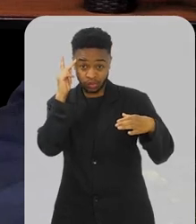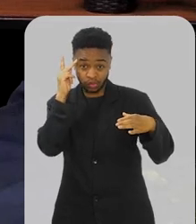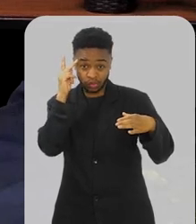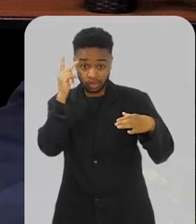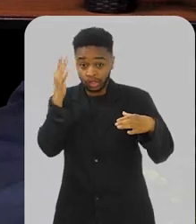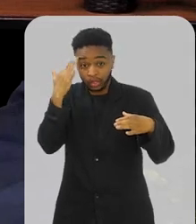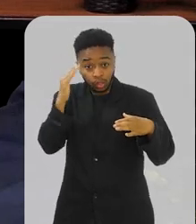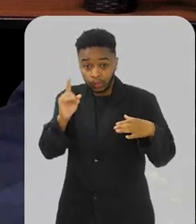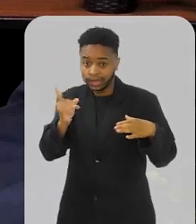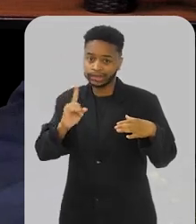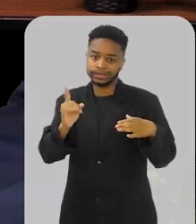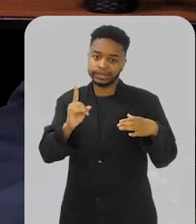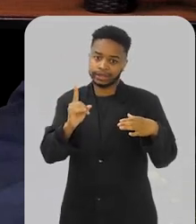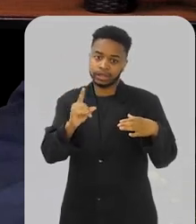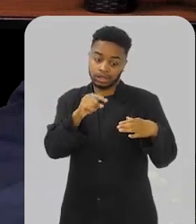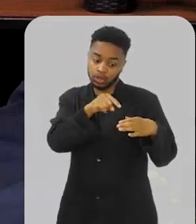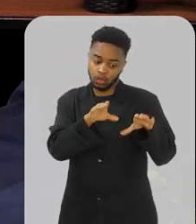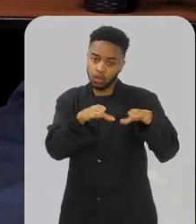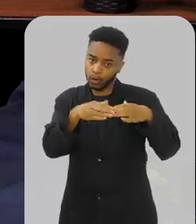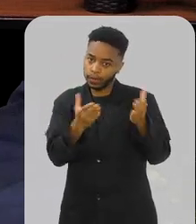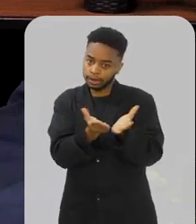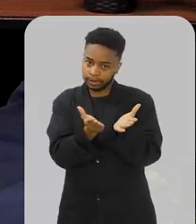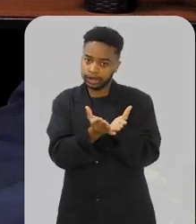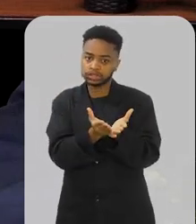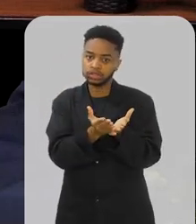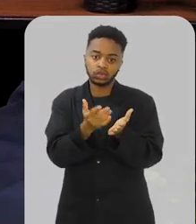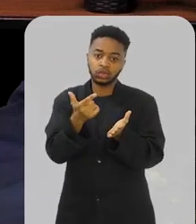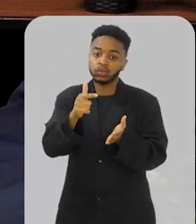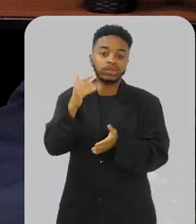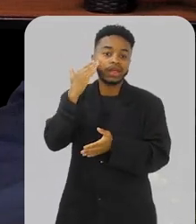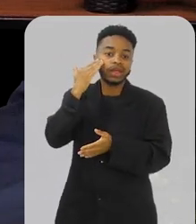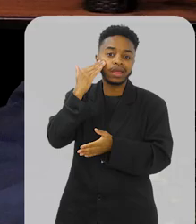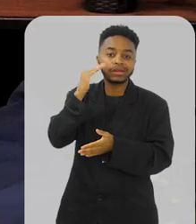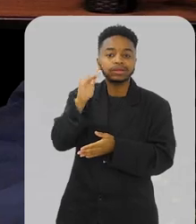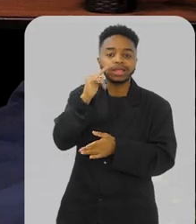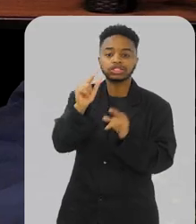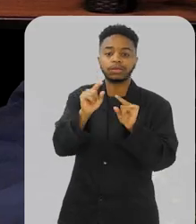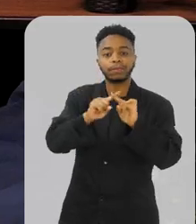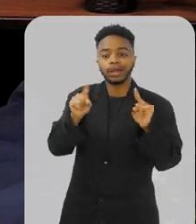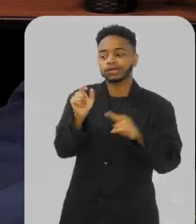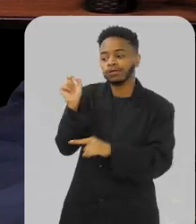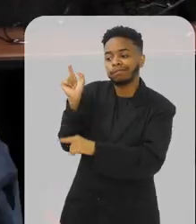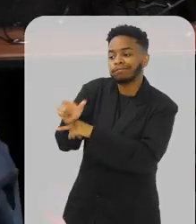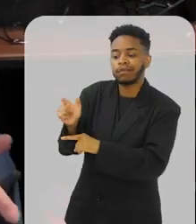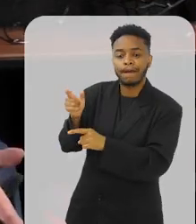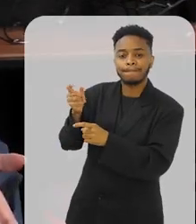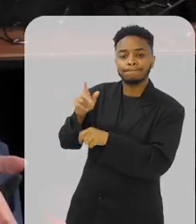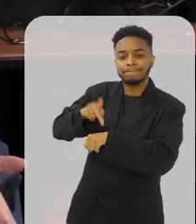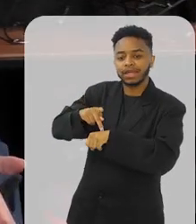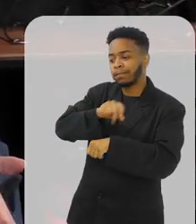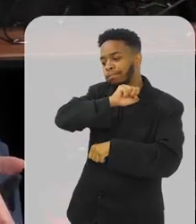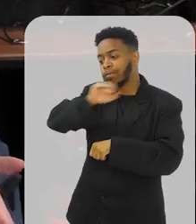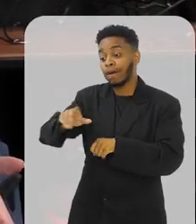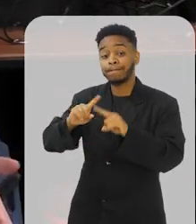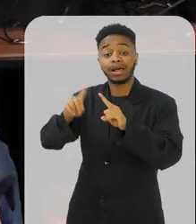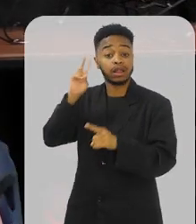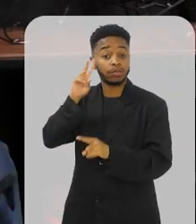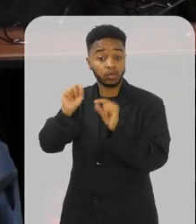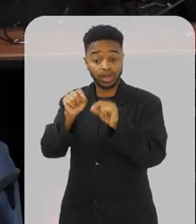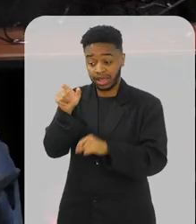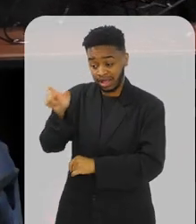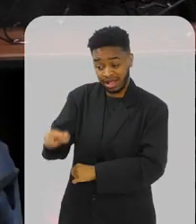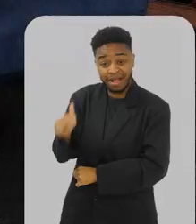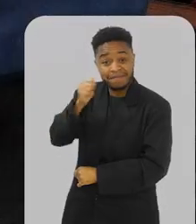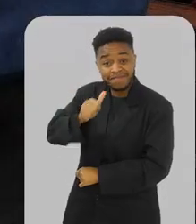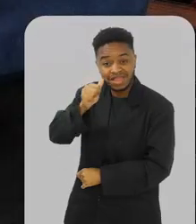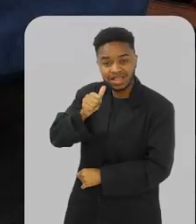têm compreensão, evangélicos que não têm compreensão, que agrediram a menina. E lembrando que Cailane era uma criança, tá, gente?